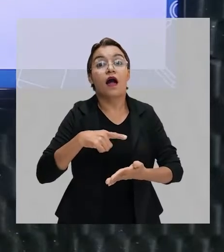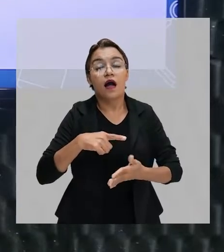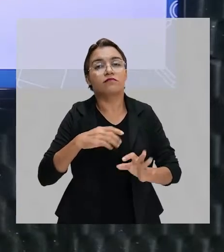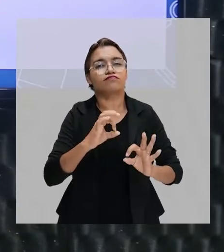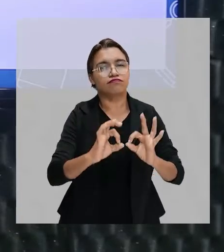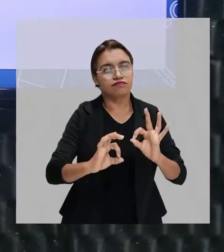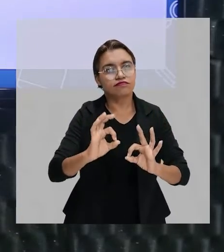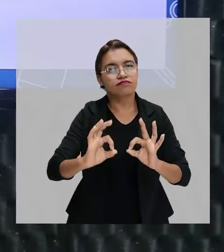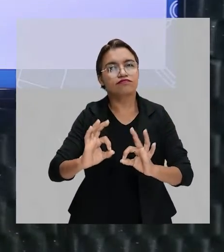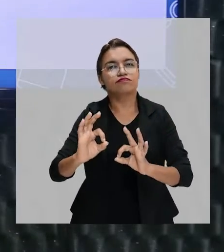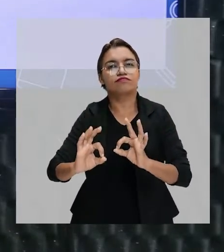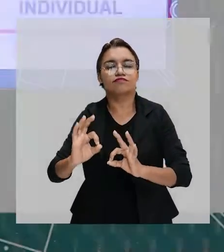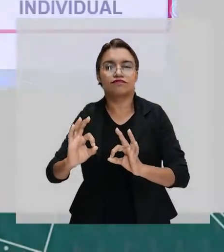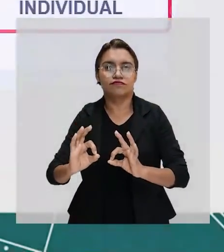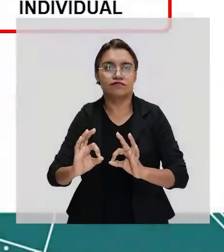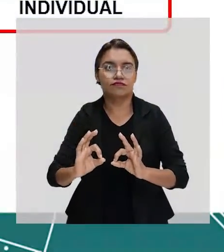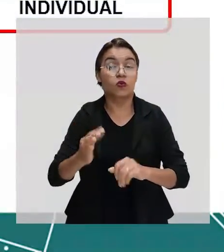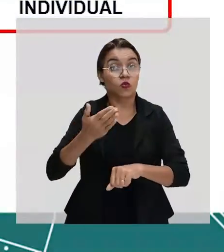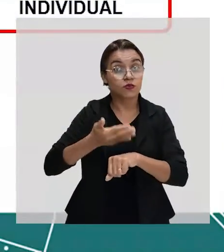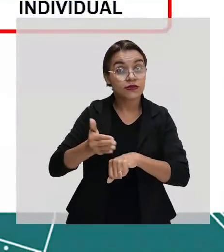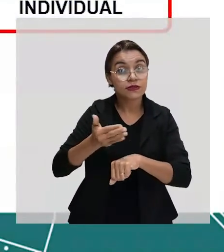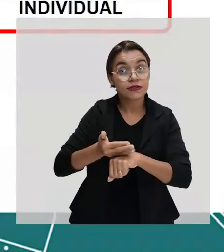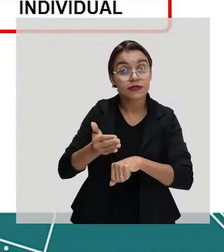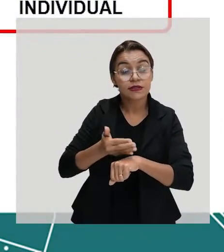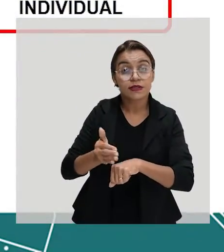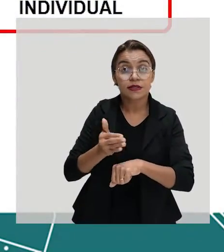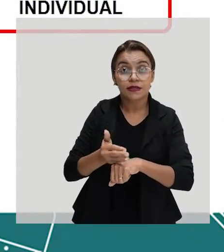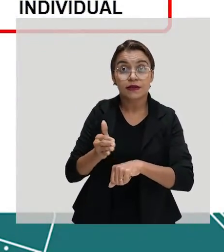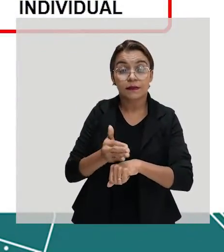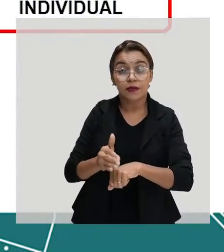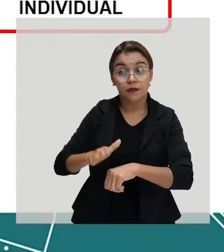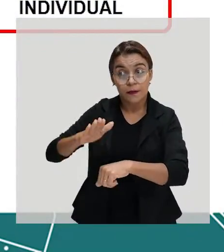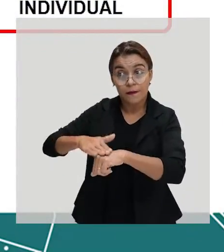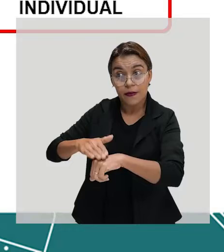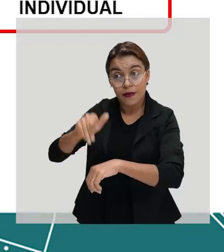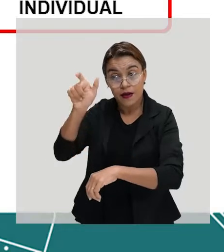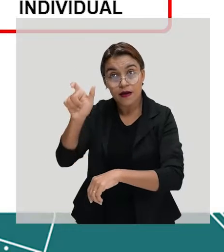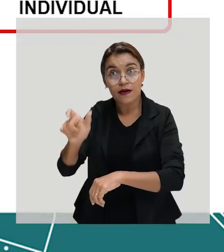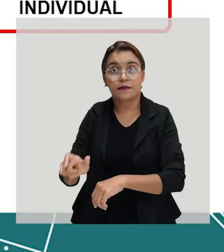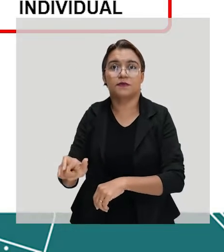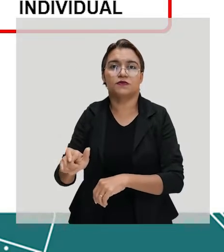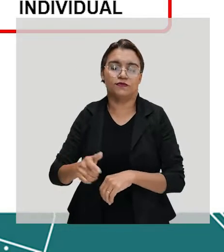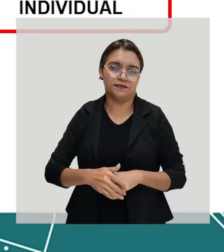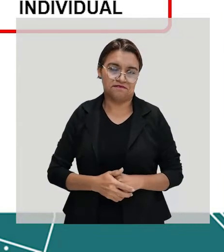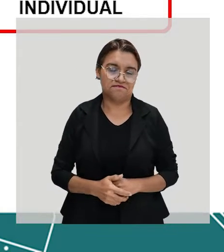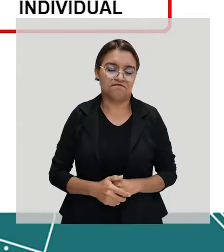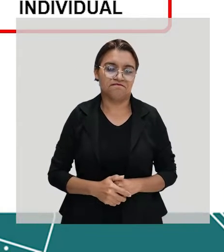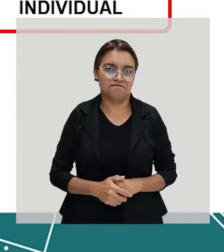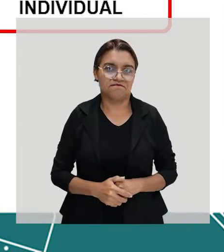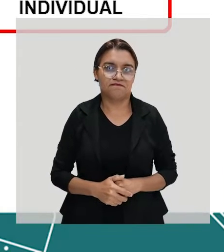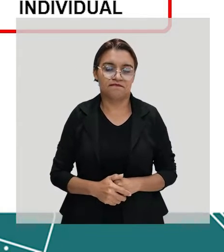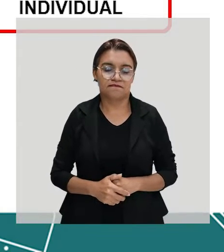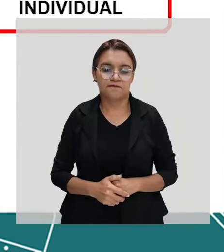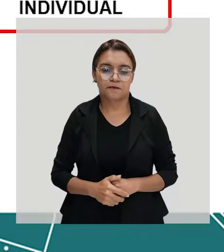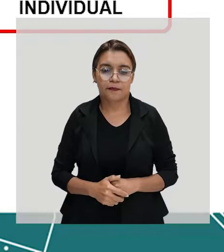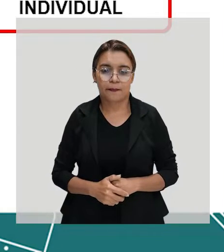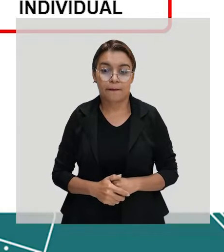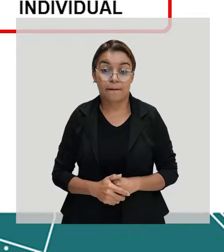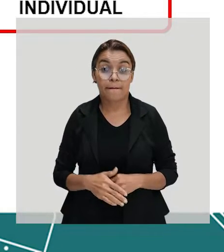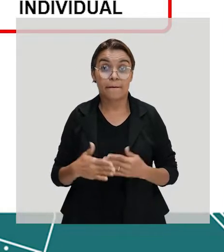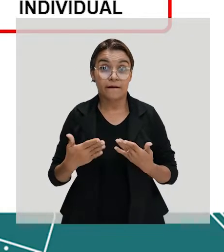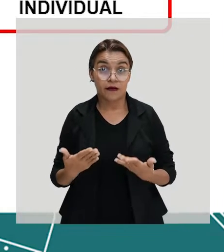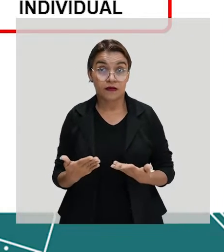ser montada a sede de treinamento para este indivíduo bom